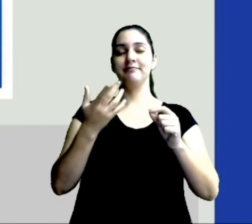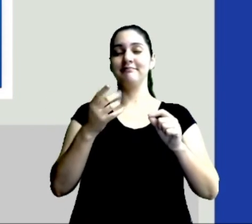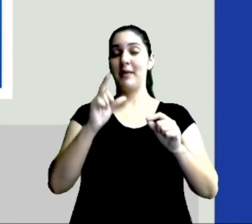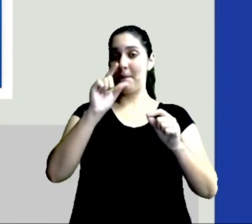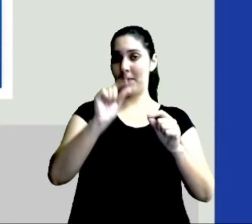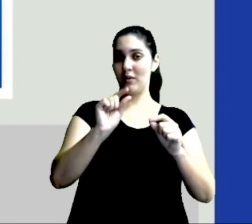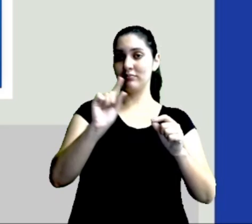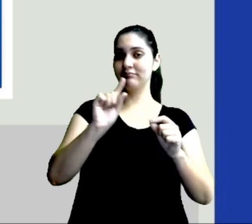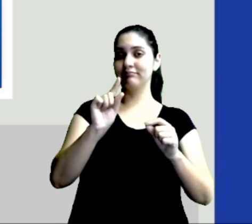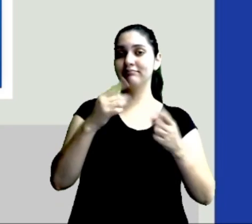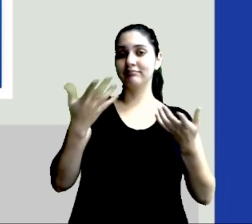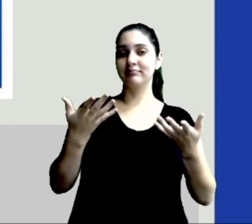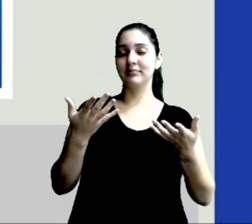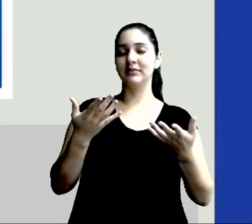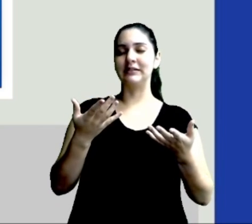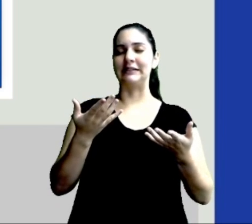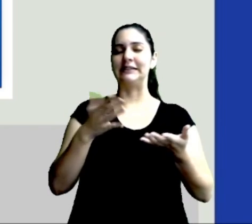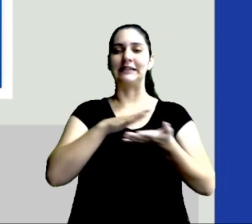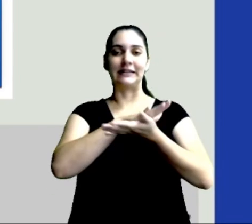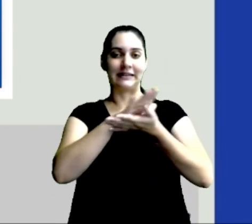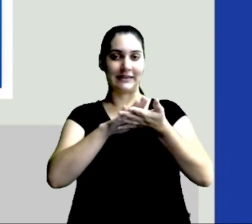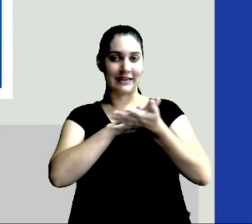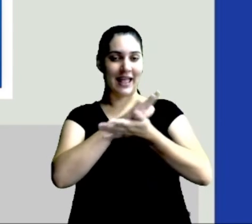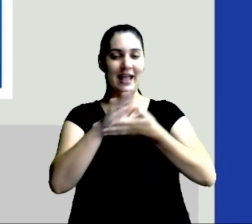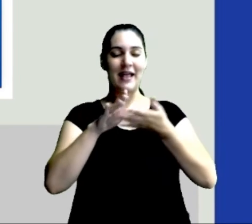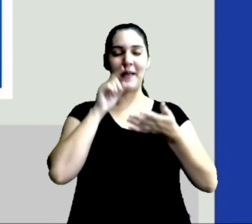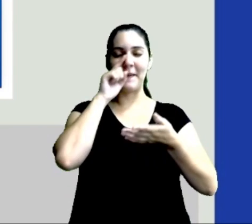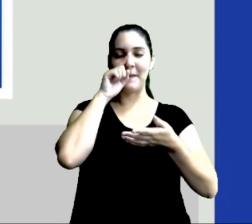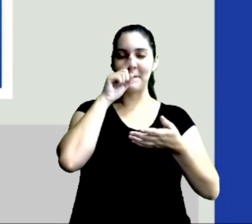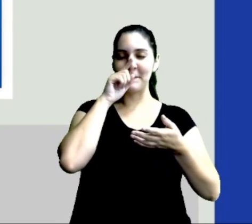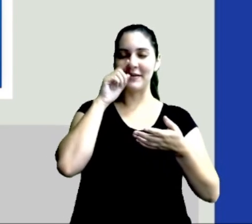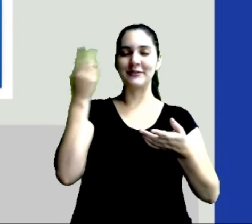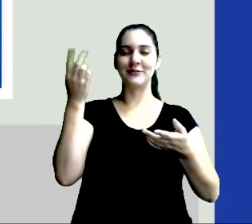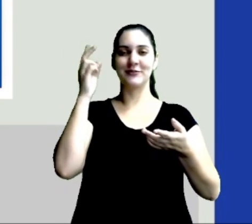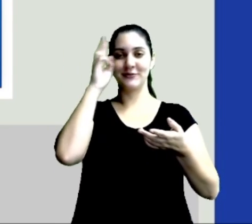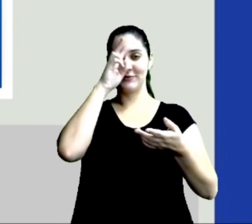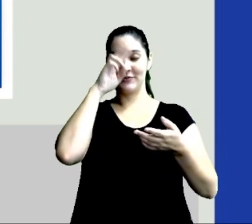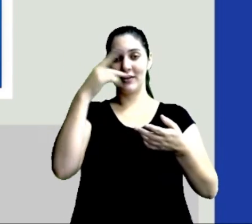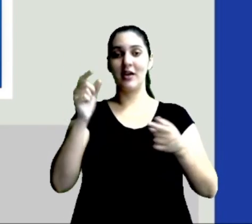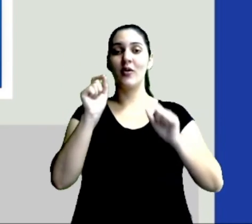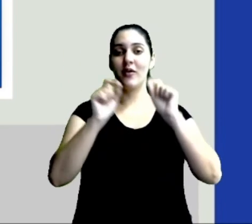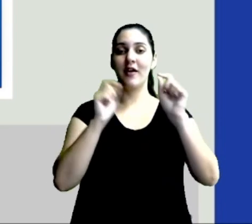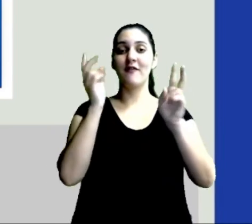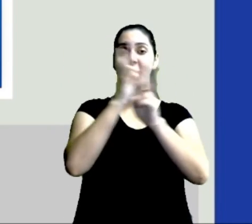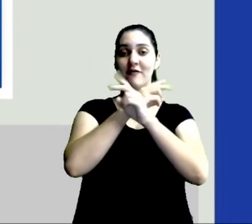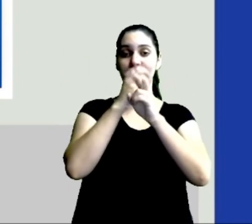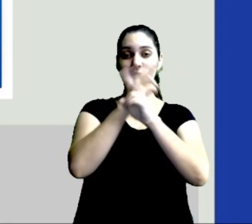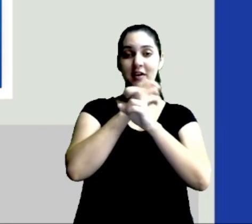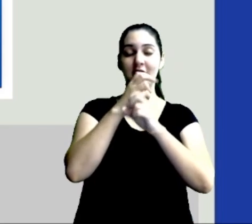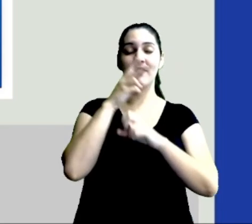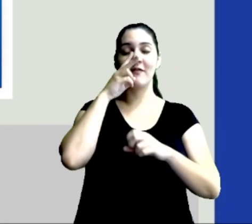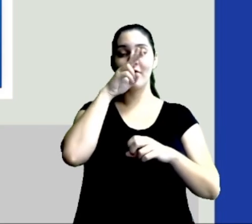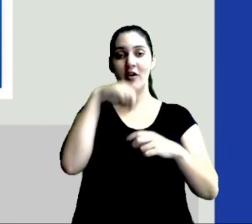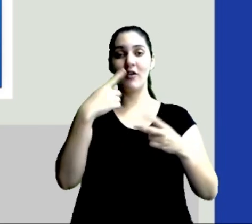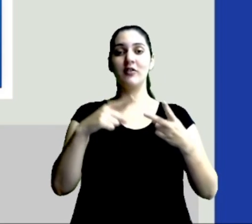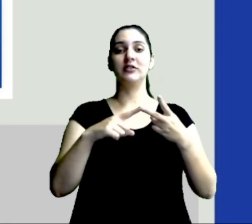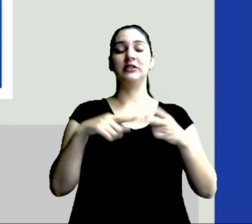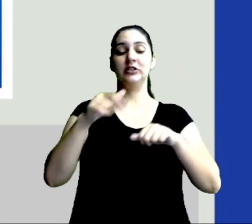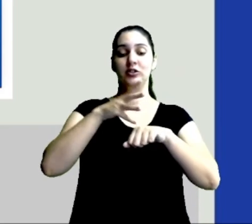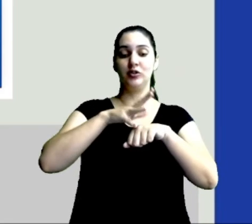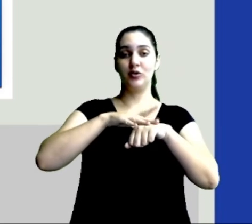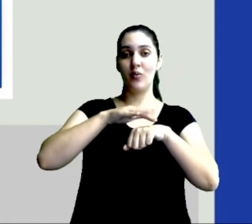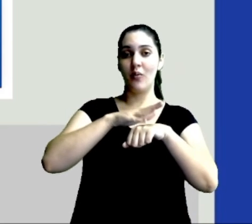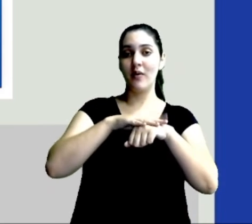eram nada relacionados à assombração. Eram ventos desfavoráveis, ameaça de encalhe,